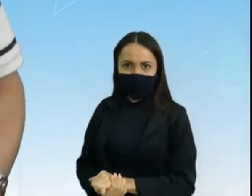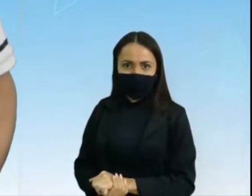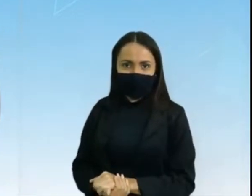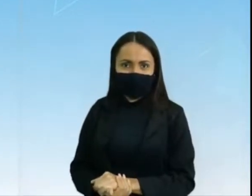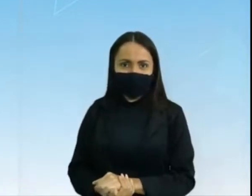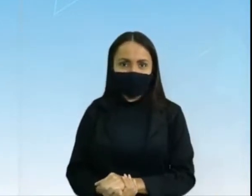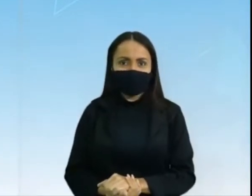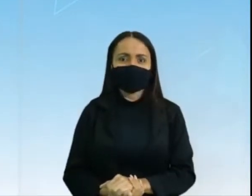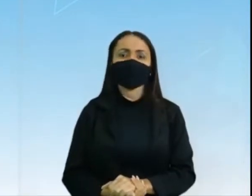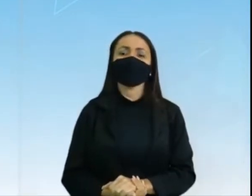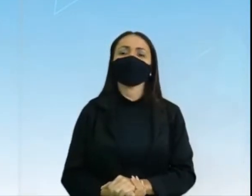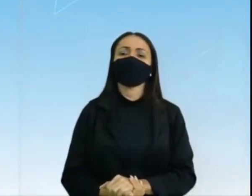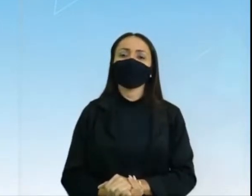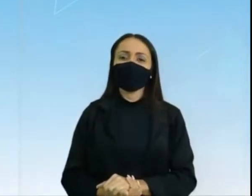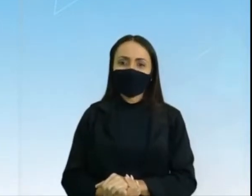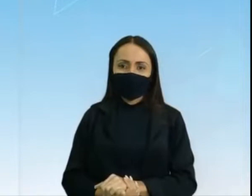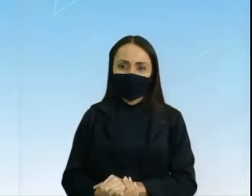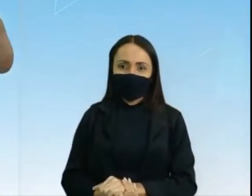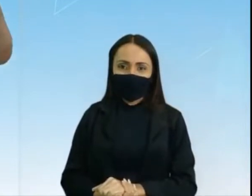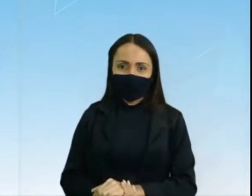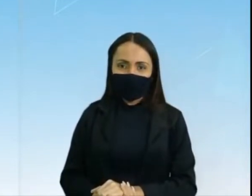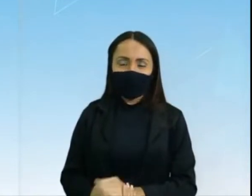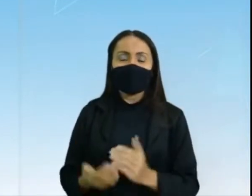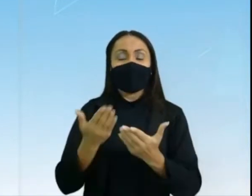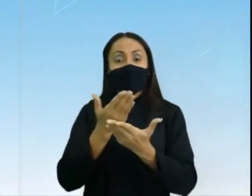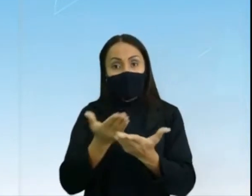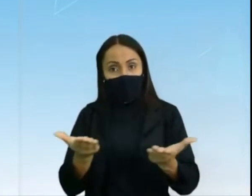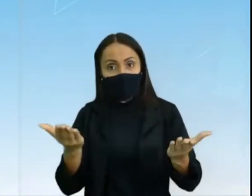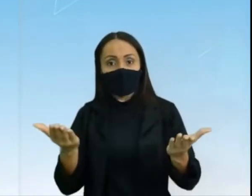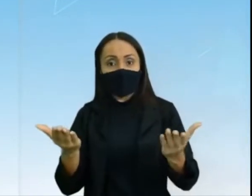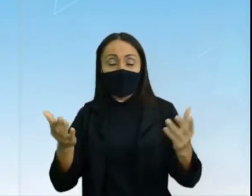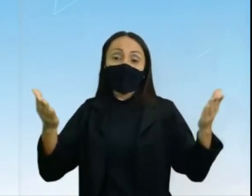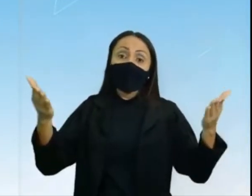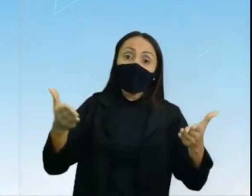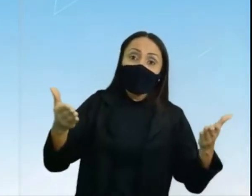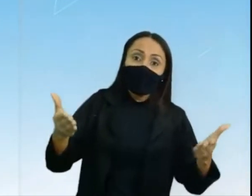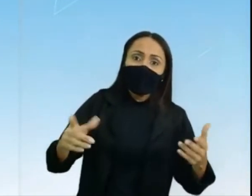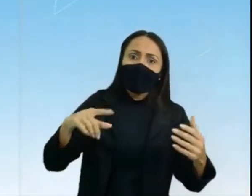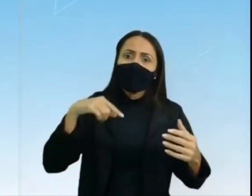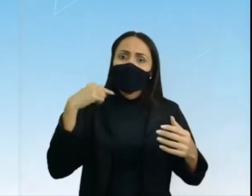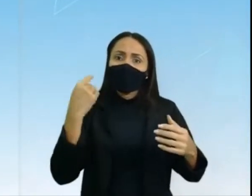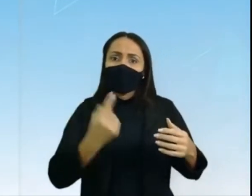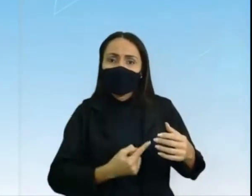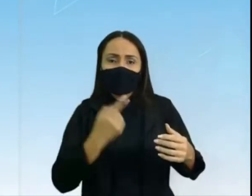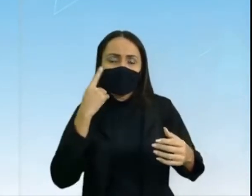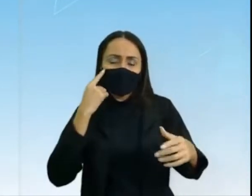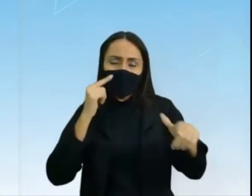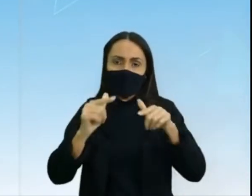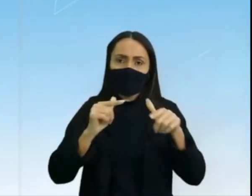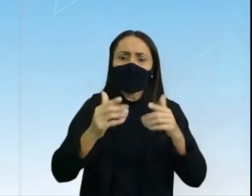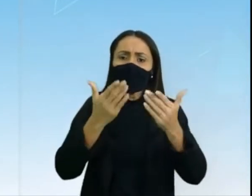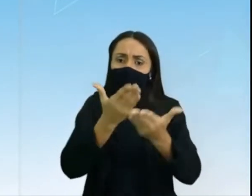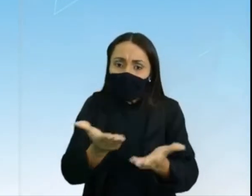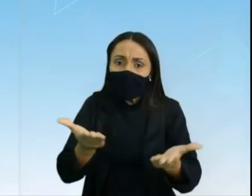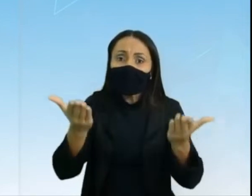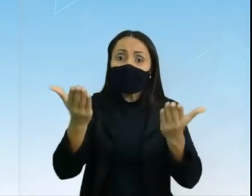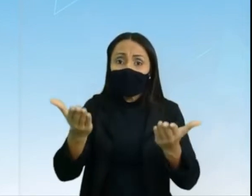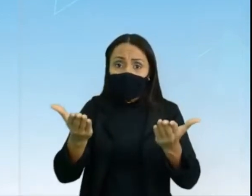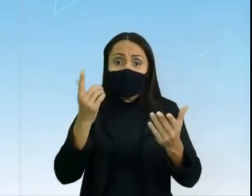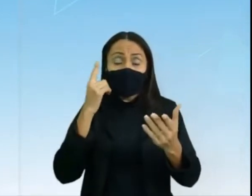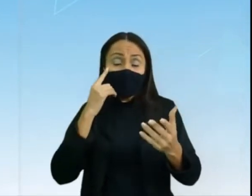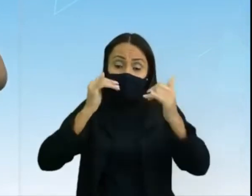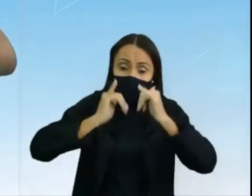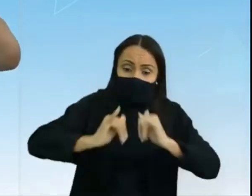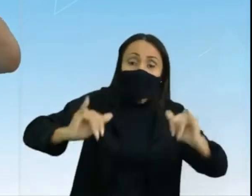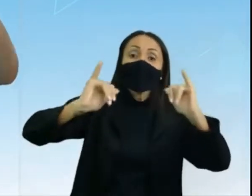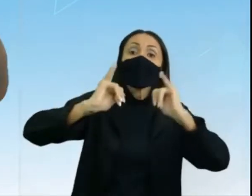Então, observaram? Então, justamente é essa questão que hoje nós estamos trabalhando. Então, vocês, diante de uma